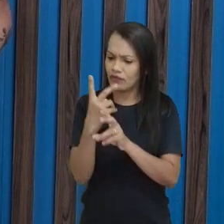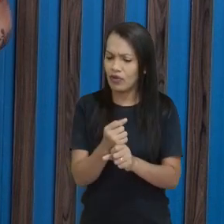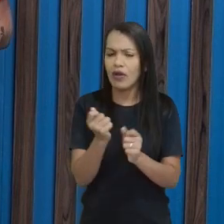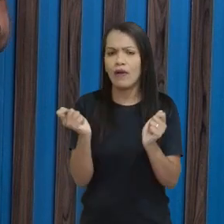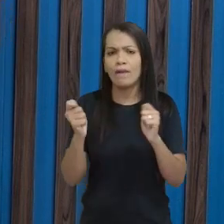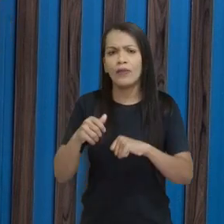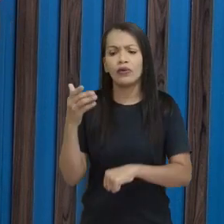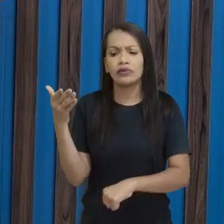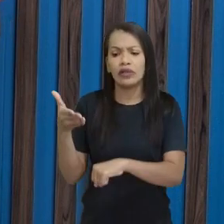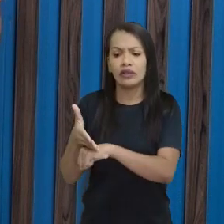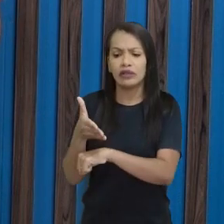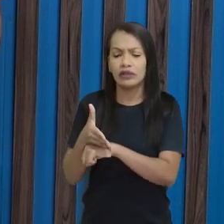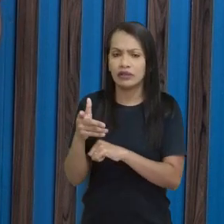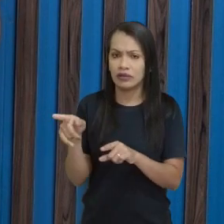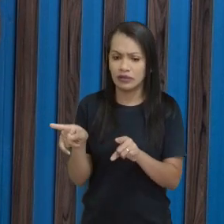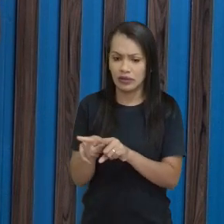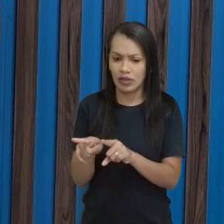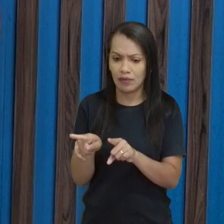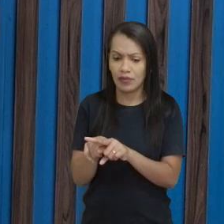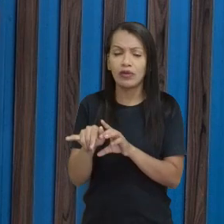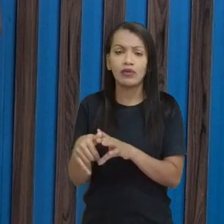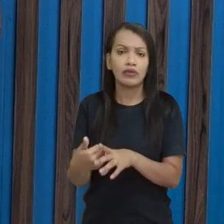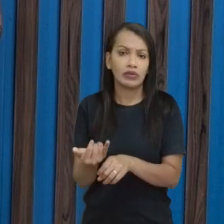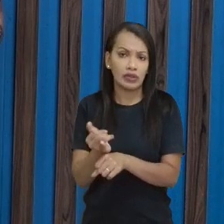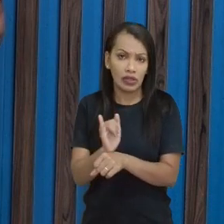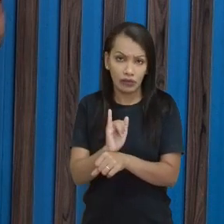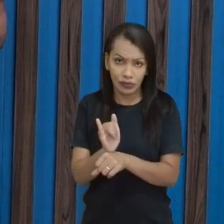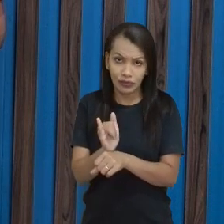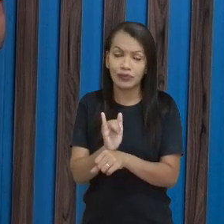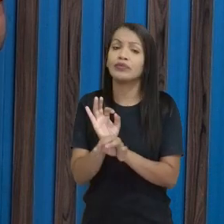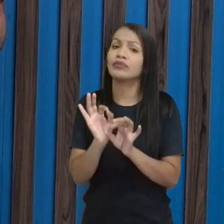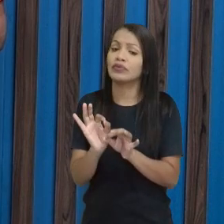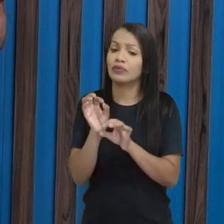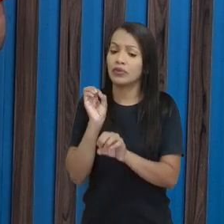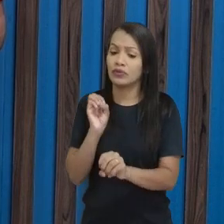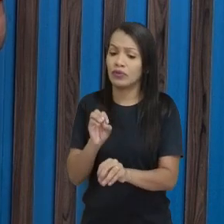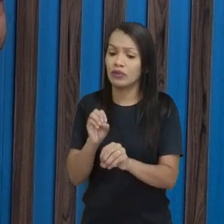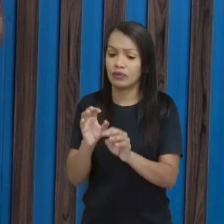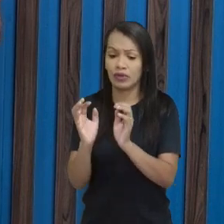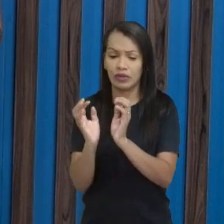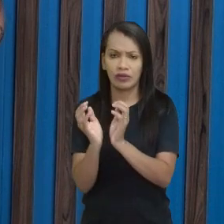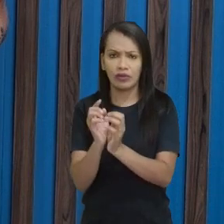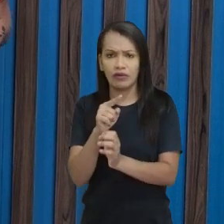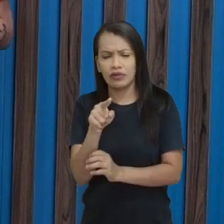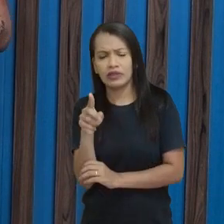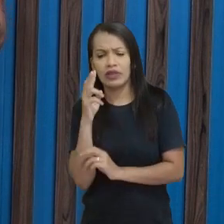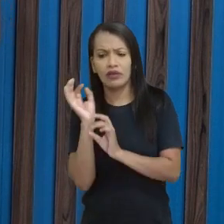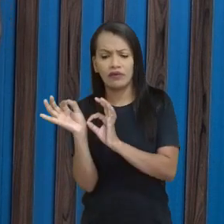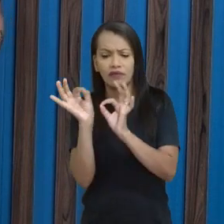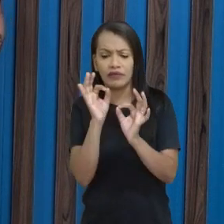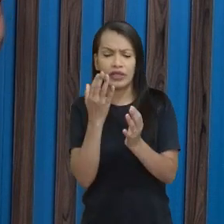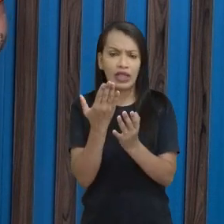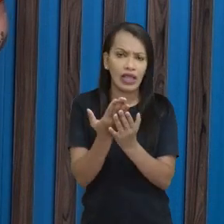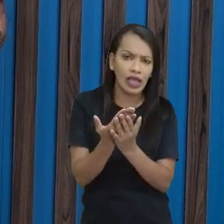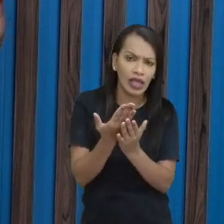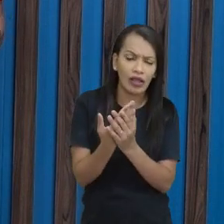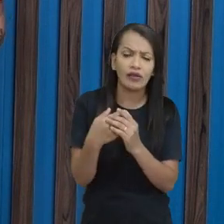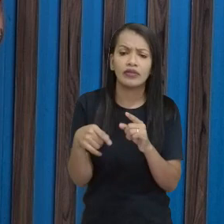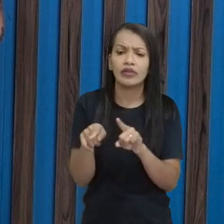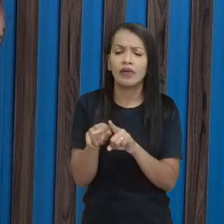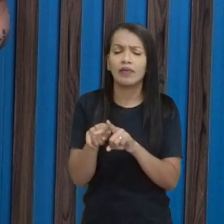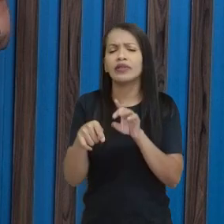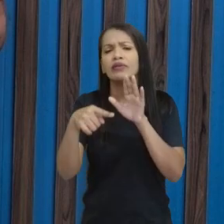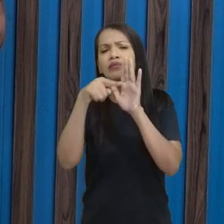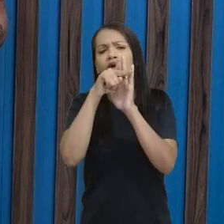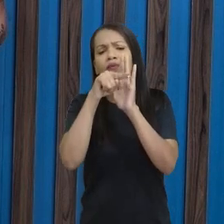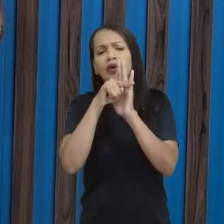pode acessar também no canal do YouTube, do Educa Recife. Você vai ver essa aula e uma